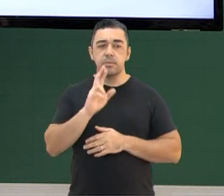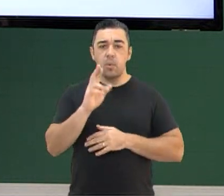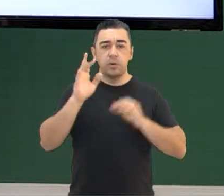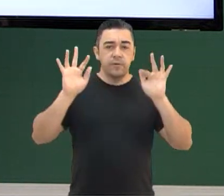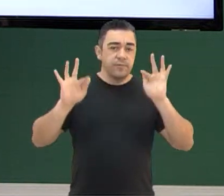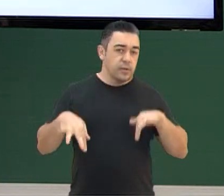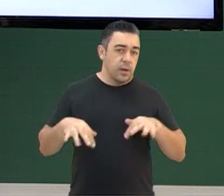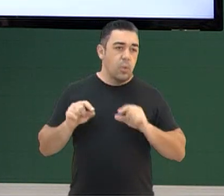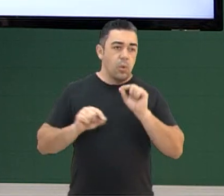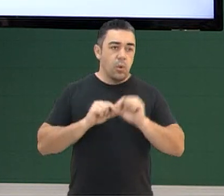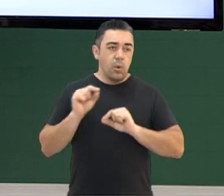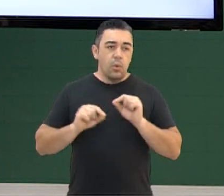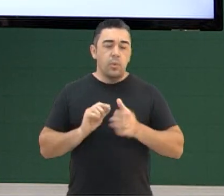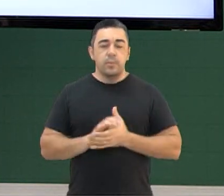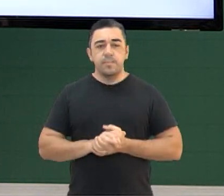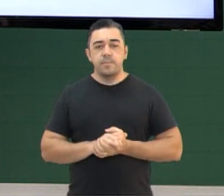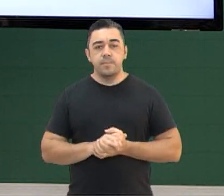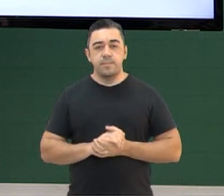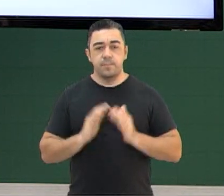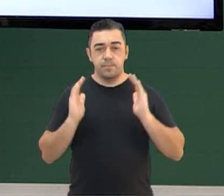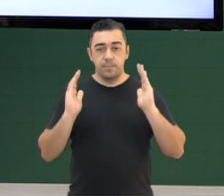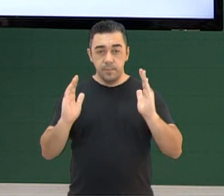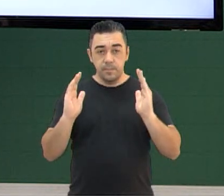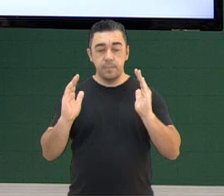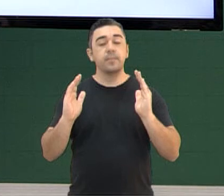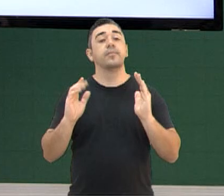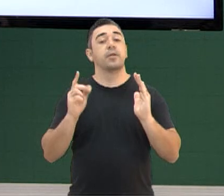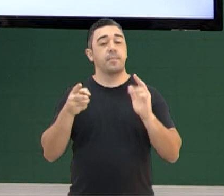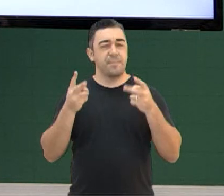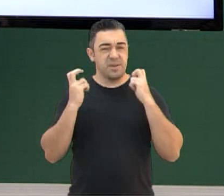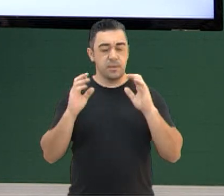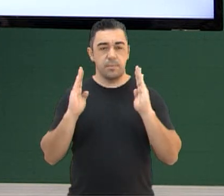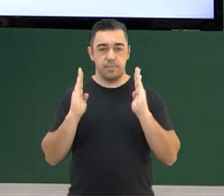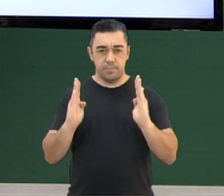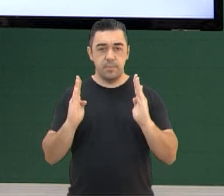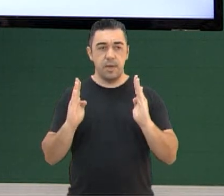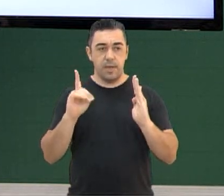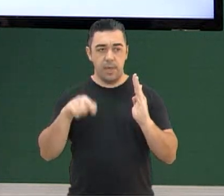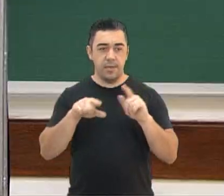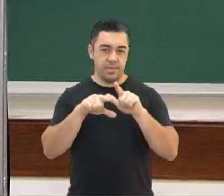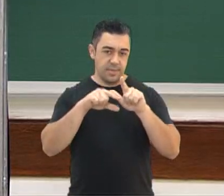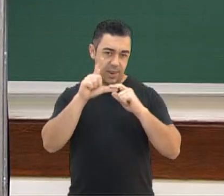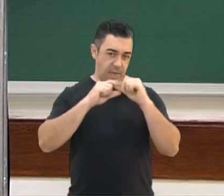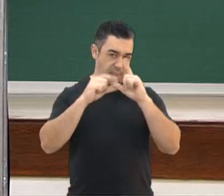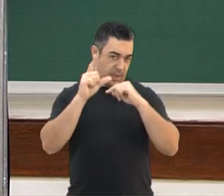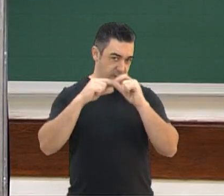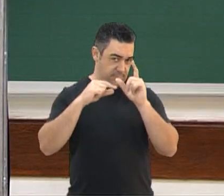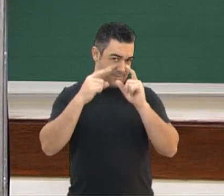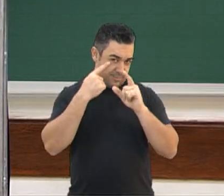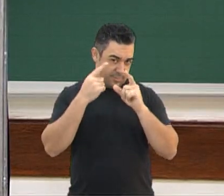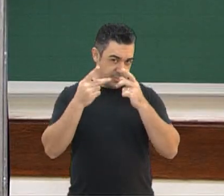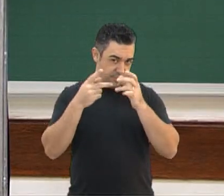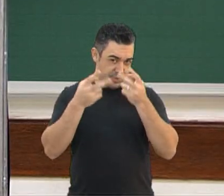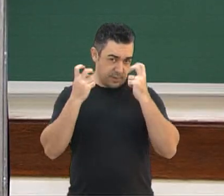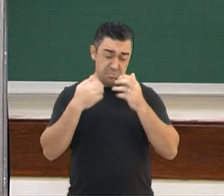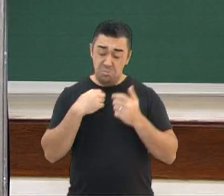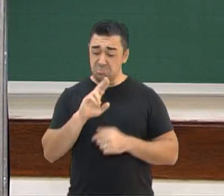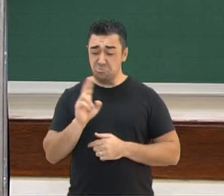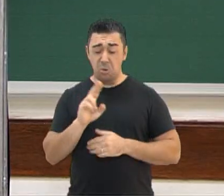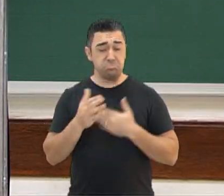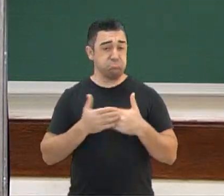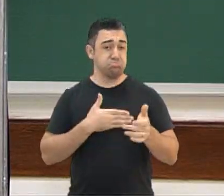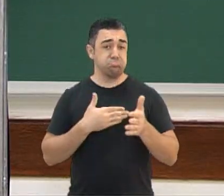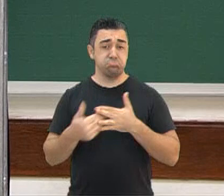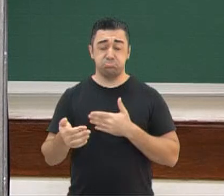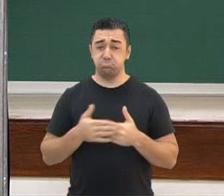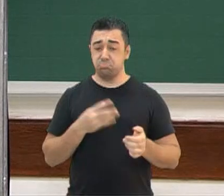aqui no resultado da matriz. Que eu chamei essa matriz, perceberam que eu chamei ela de estrela? Porque eu posso dar qualquer nome para a minha matriz, não